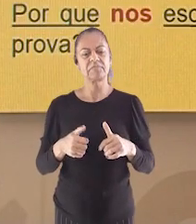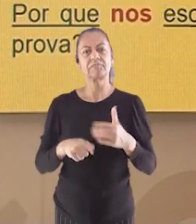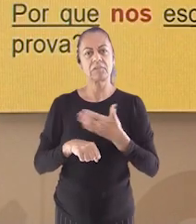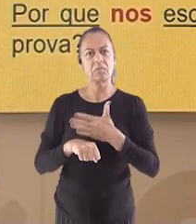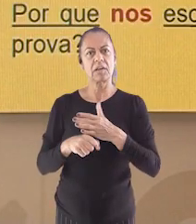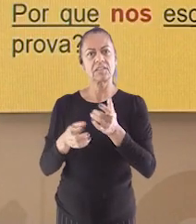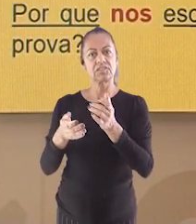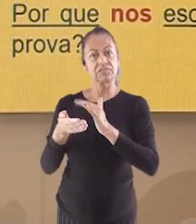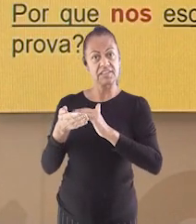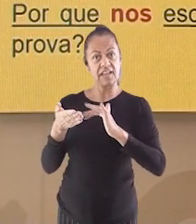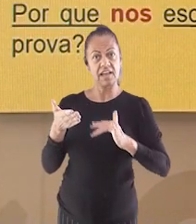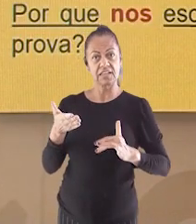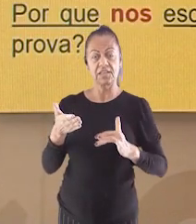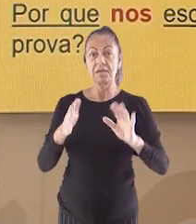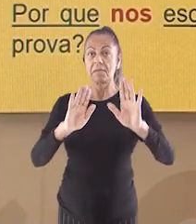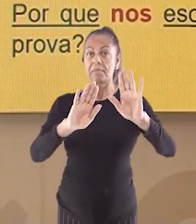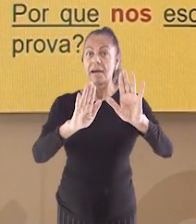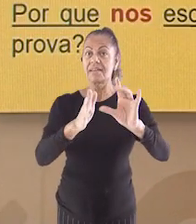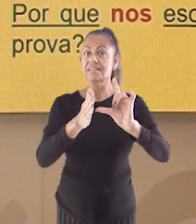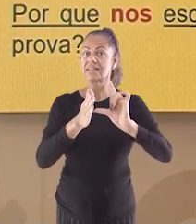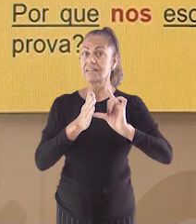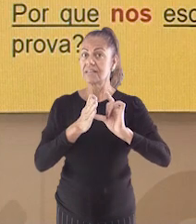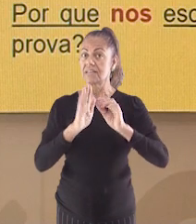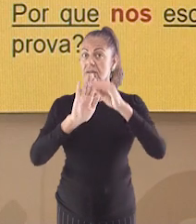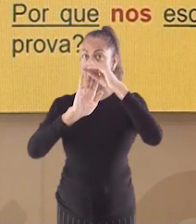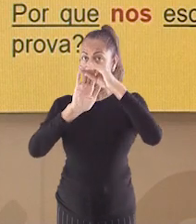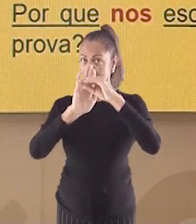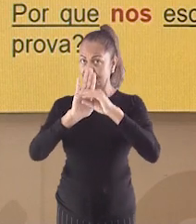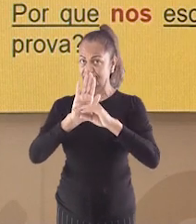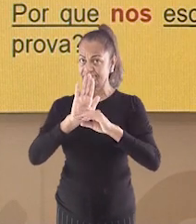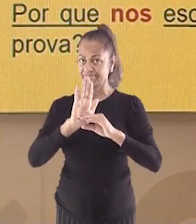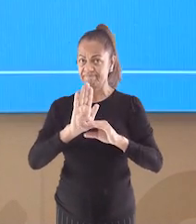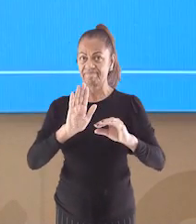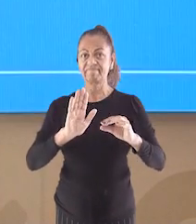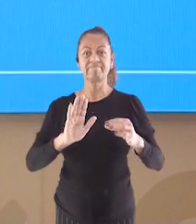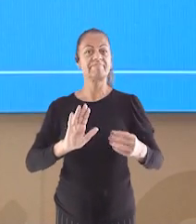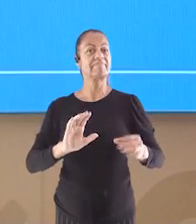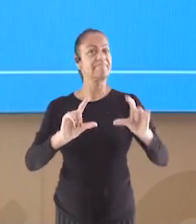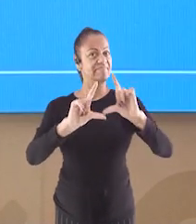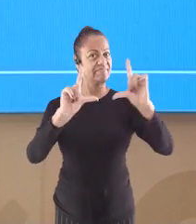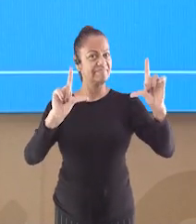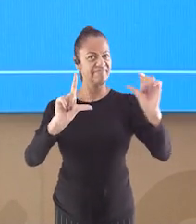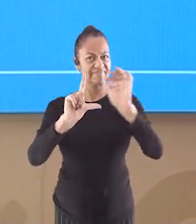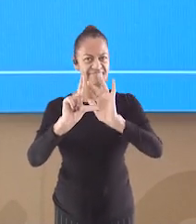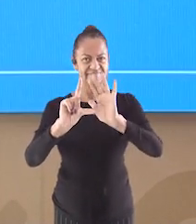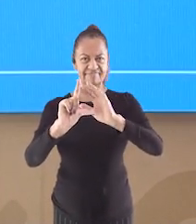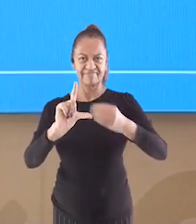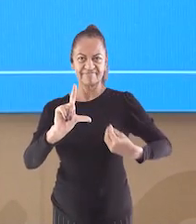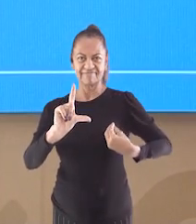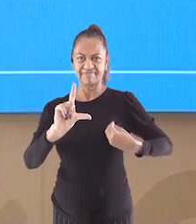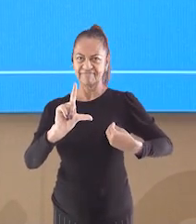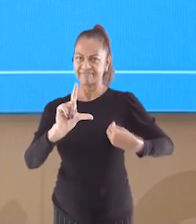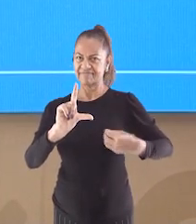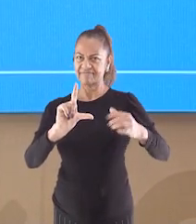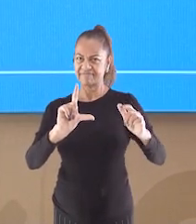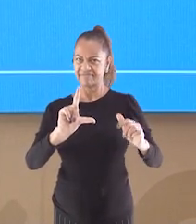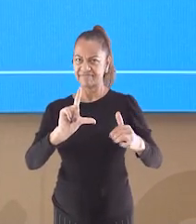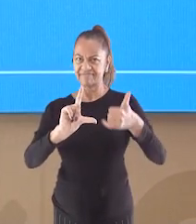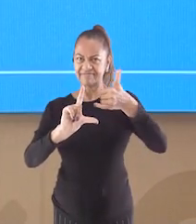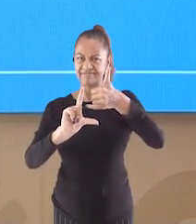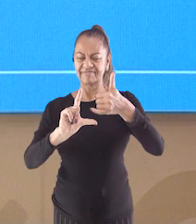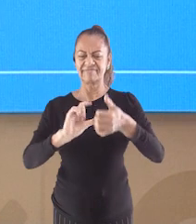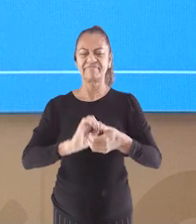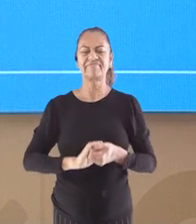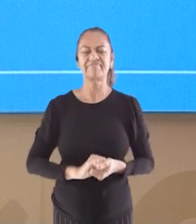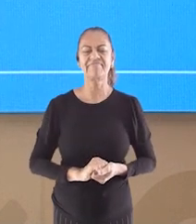entendemos mais sobre os pronomes oblíquos, átonos e sobre colocação pronominal, vamos pôr nossos conhecimentos em prática? Antes,